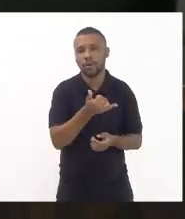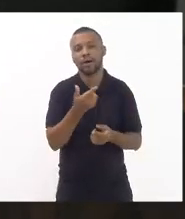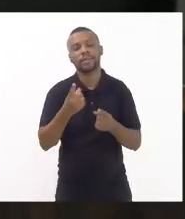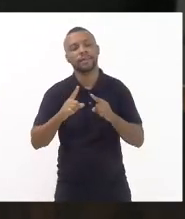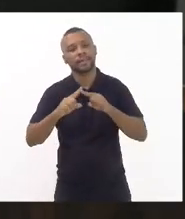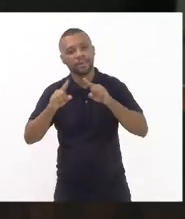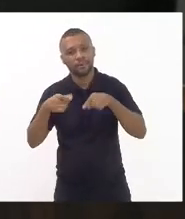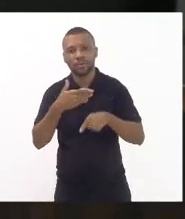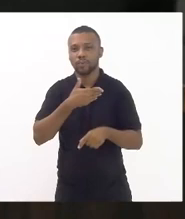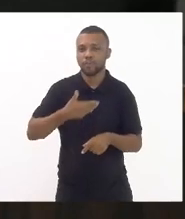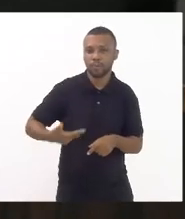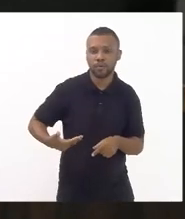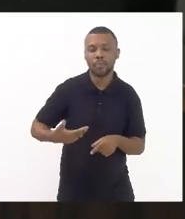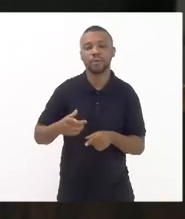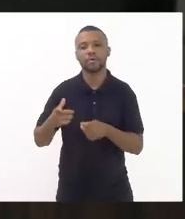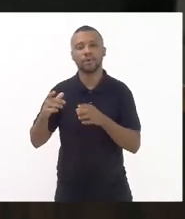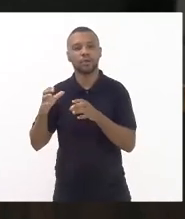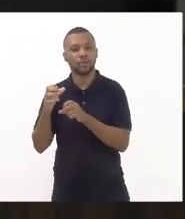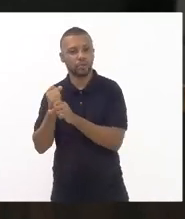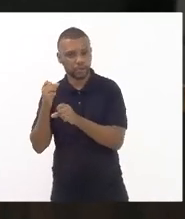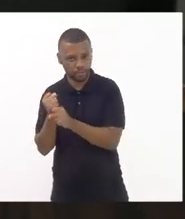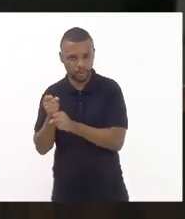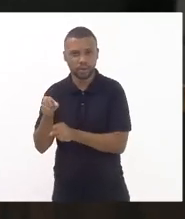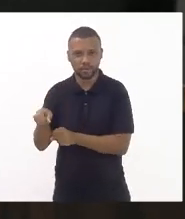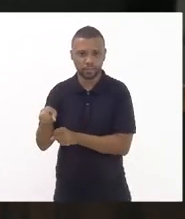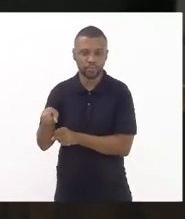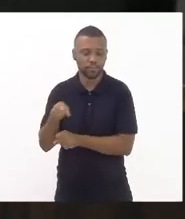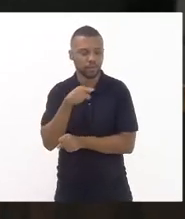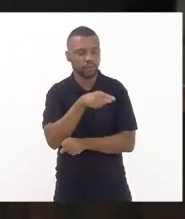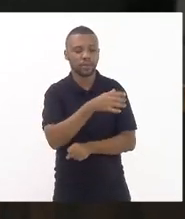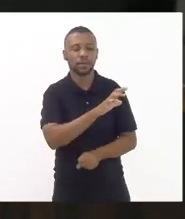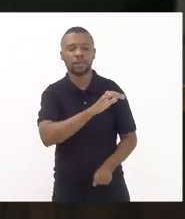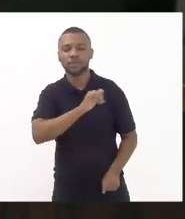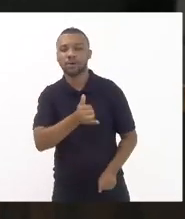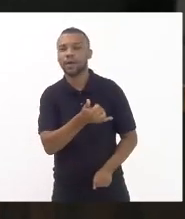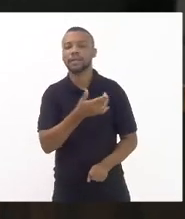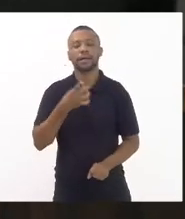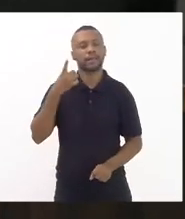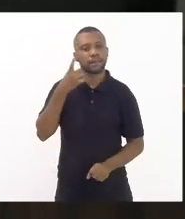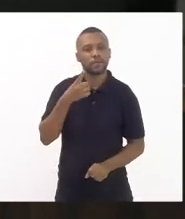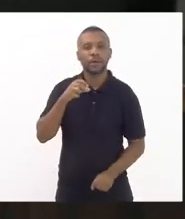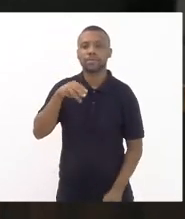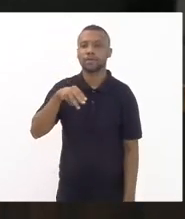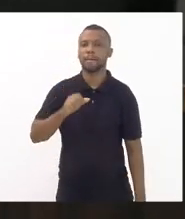Saúde e Polícia e de Orçamento. Para emitir parecer pela Comissão de Constituição e Justiça, deputado Márcio Pacheco.